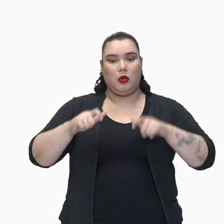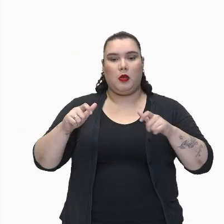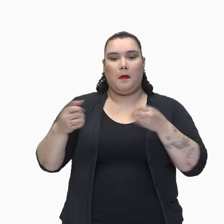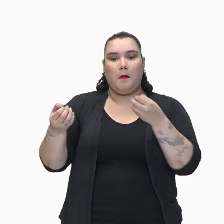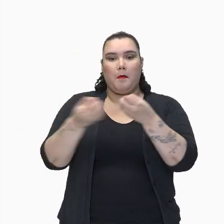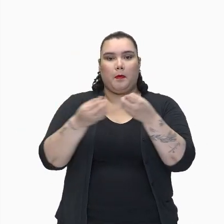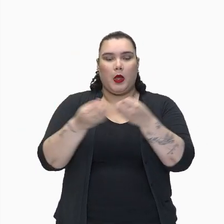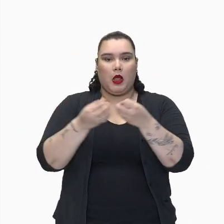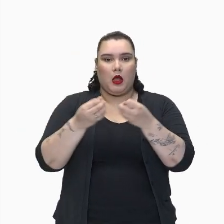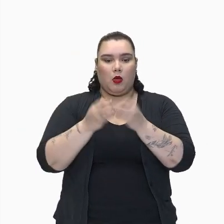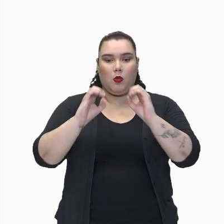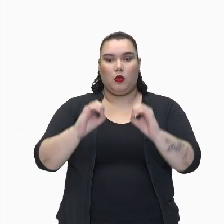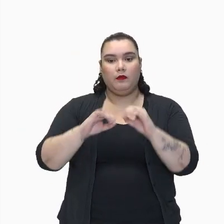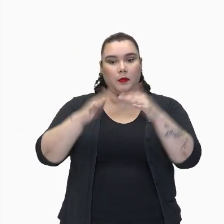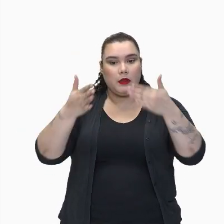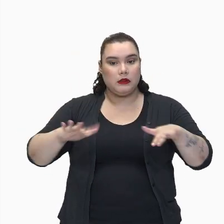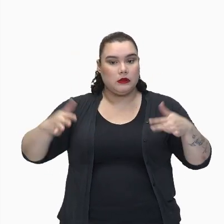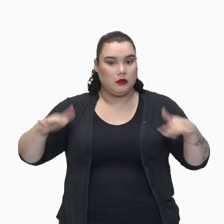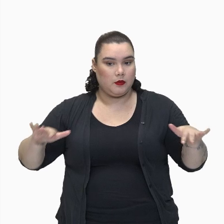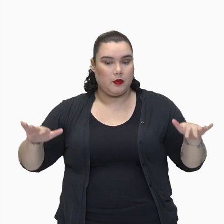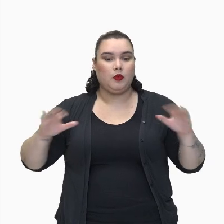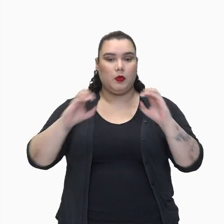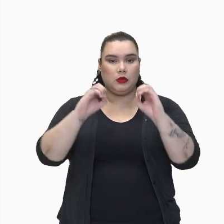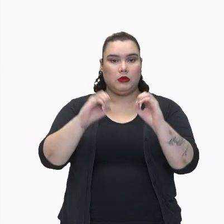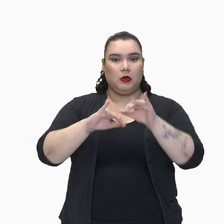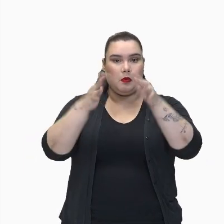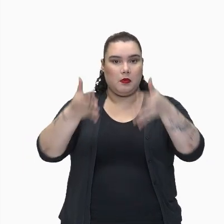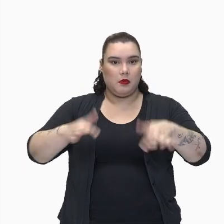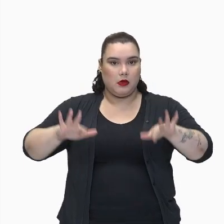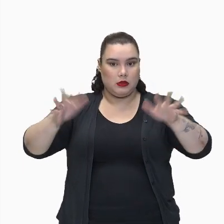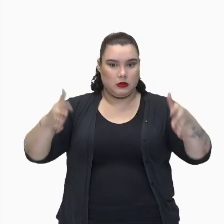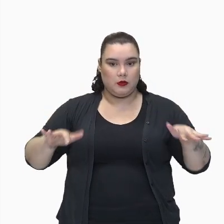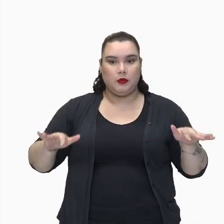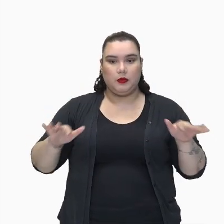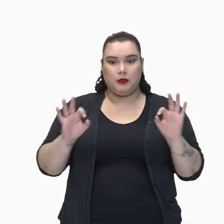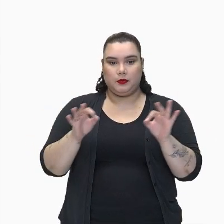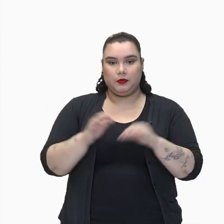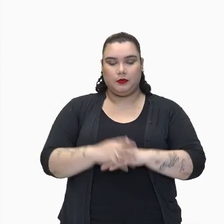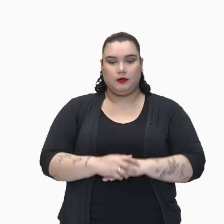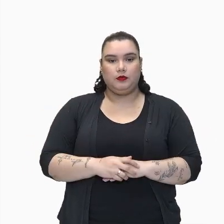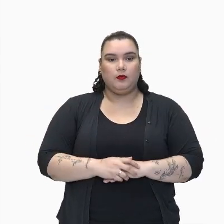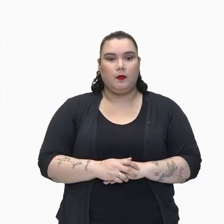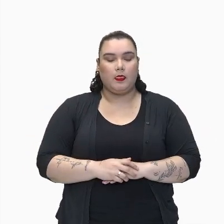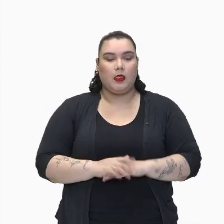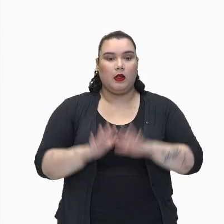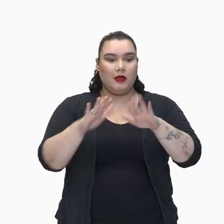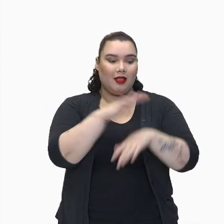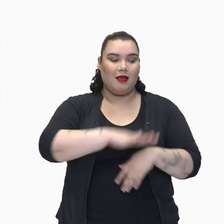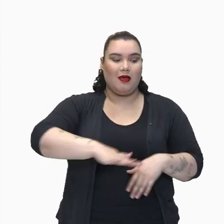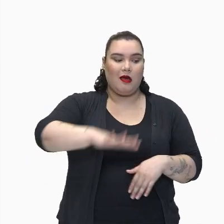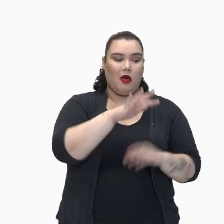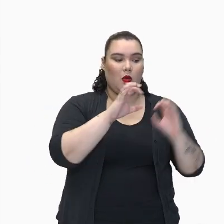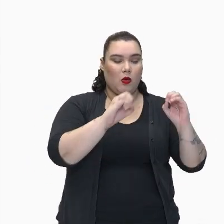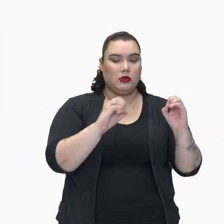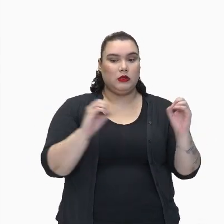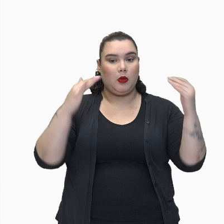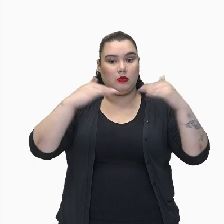litoral com o Oceano Pacífico, ok? Além disso, no litoral do Atlântico e